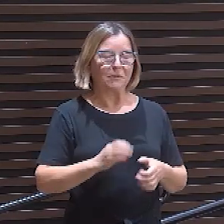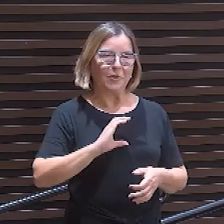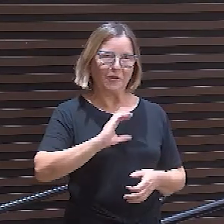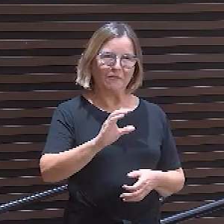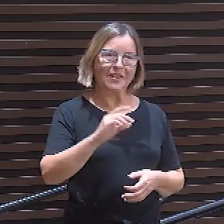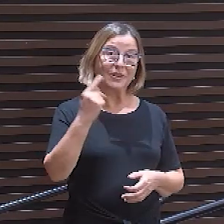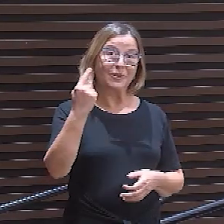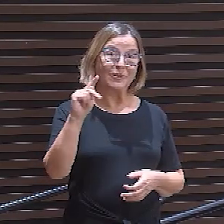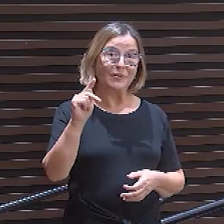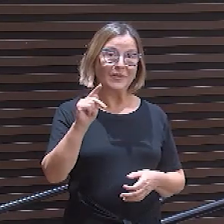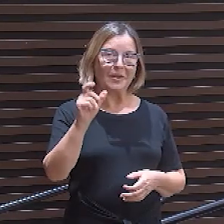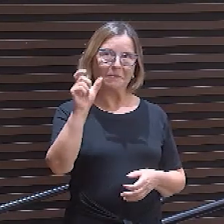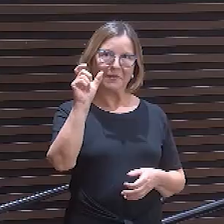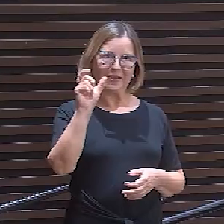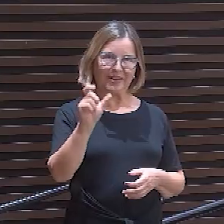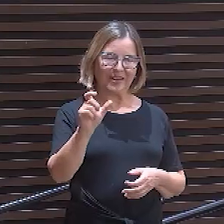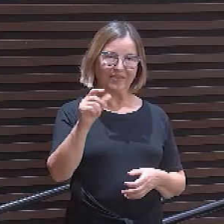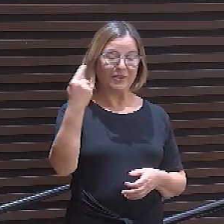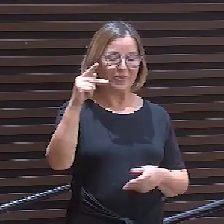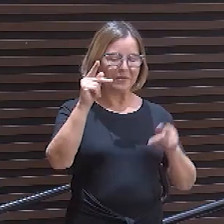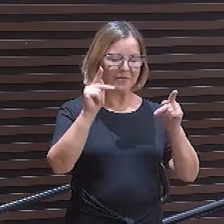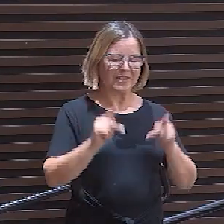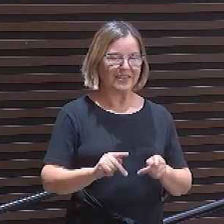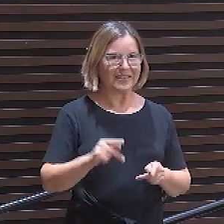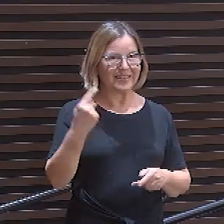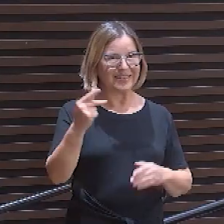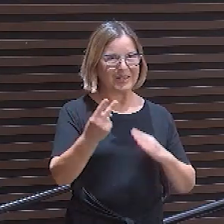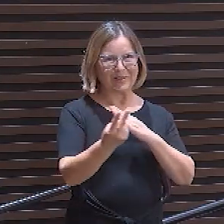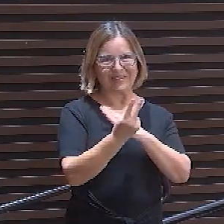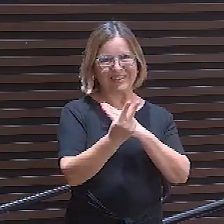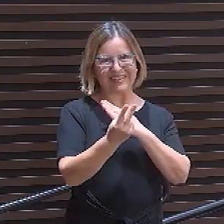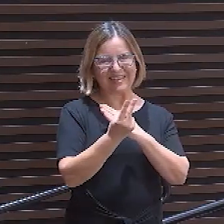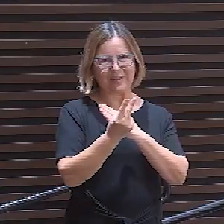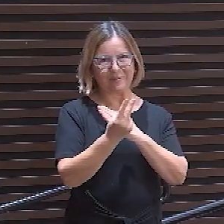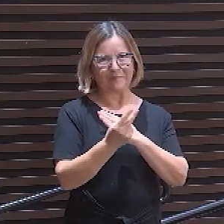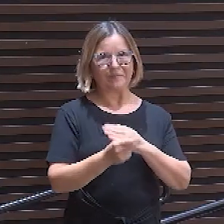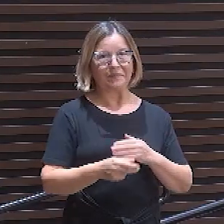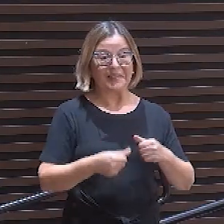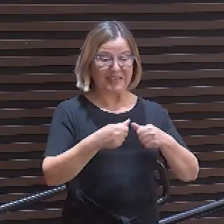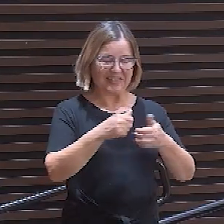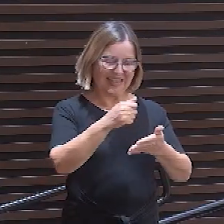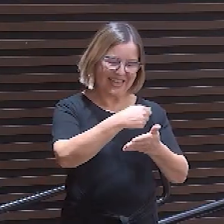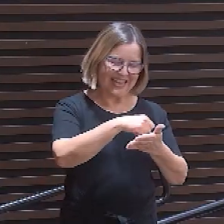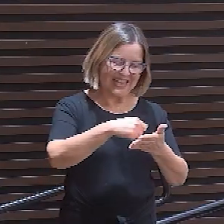em Sua presença e em Seu cuidado. Está escrito.